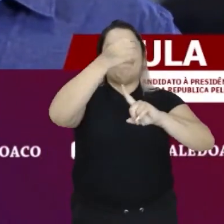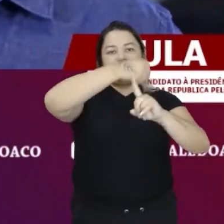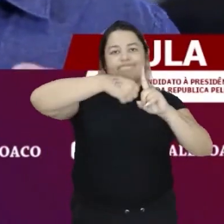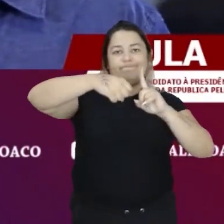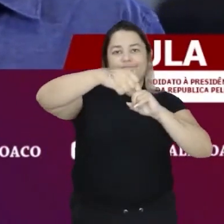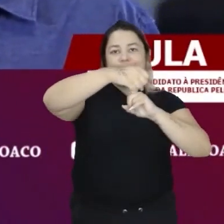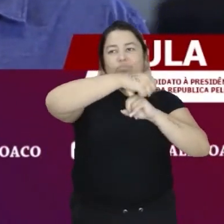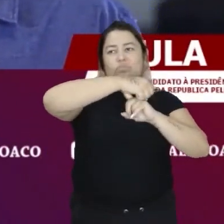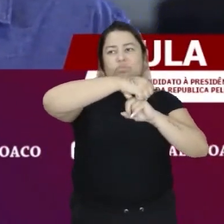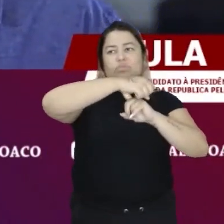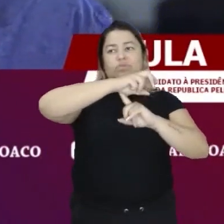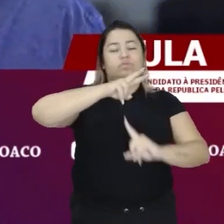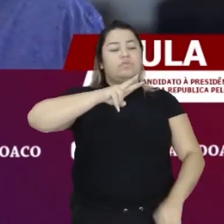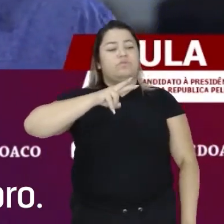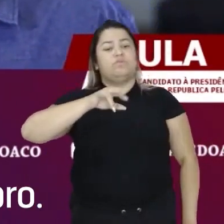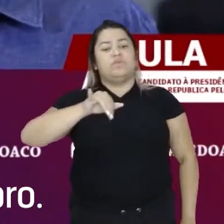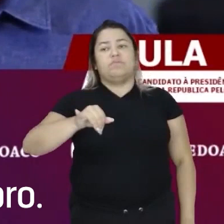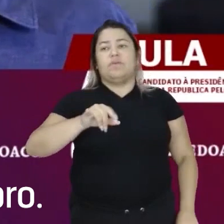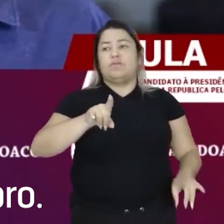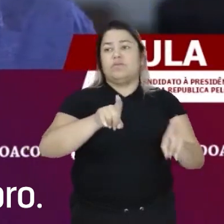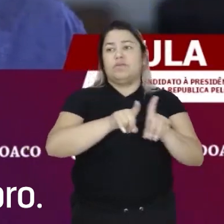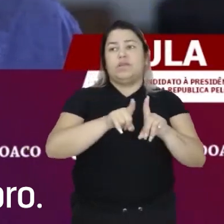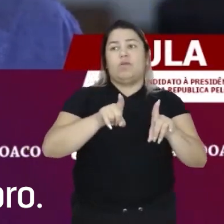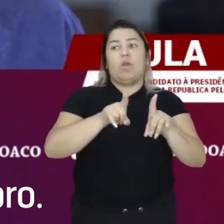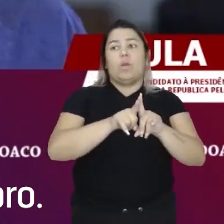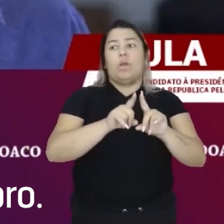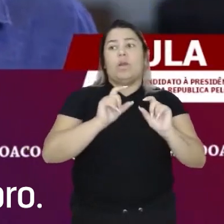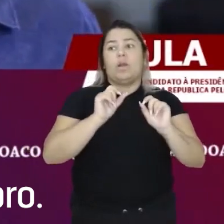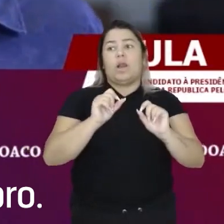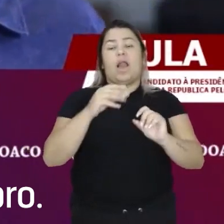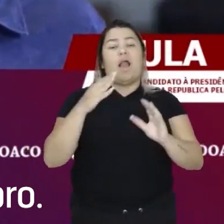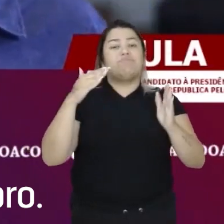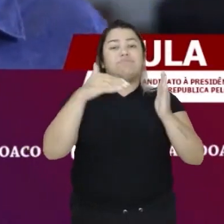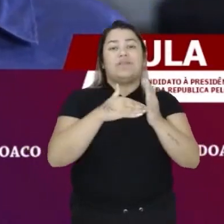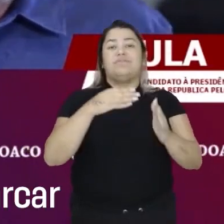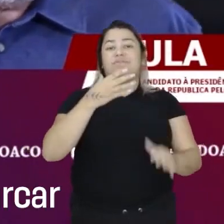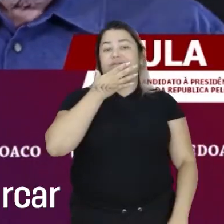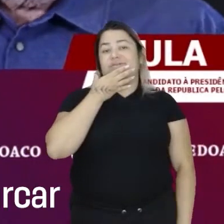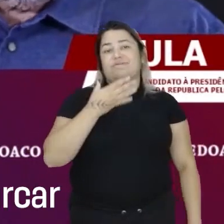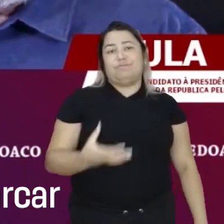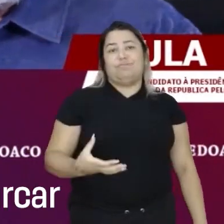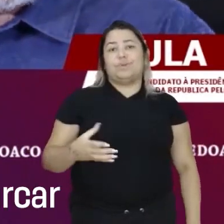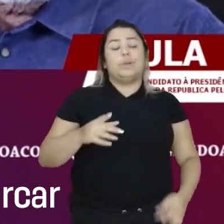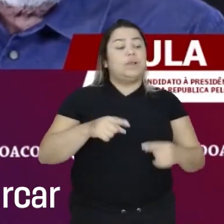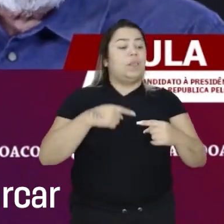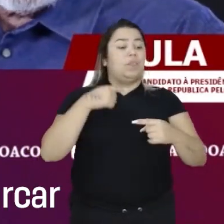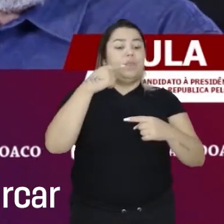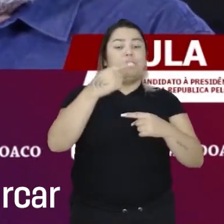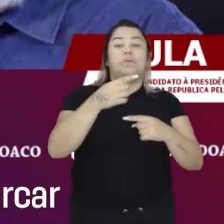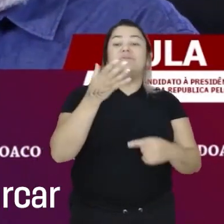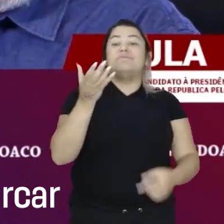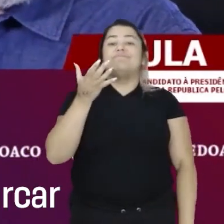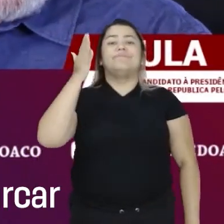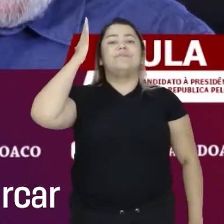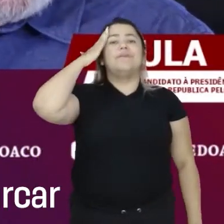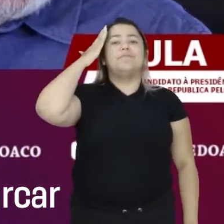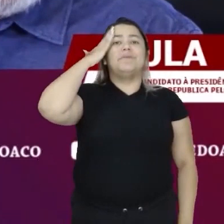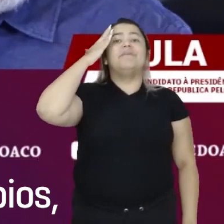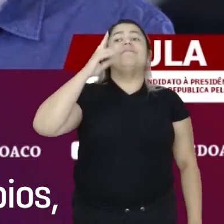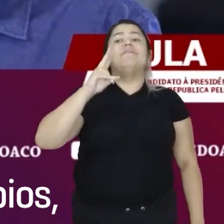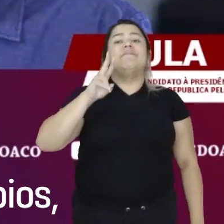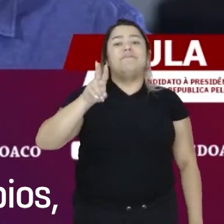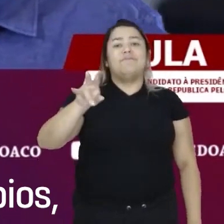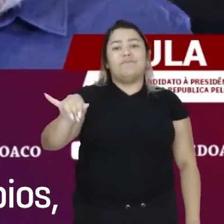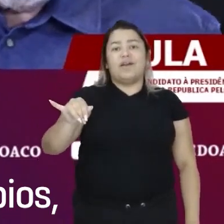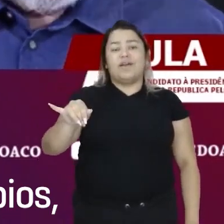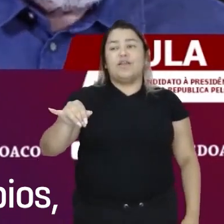quando ele diz que vai fazer compensação, ele vai fazer compensação até dezembro. Depois de dezembro, eu quero saber quem vai arcar